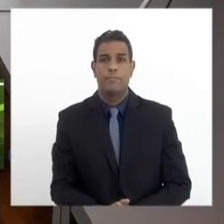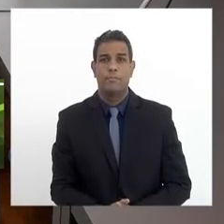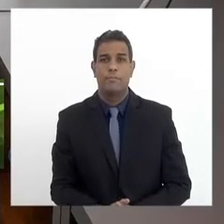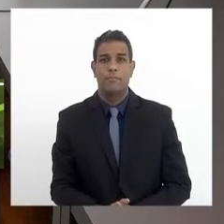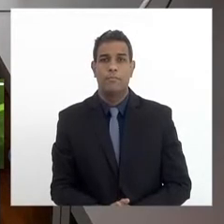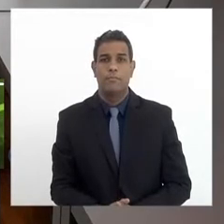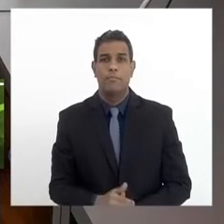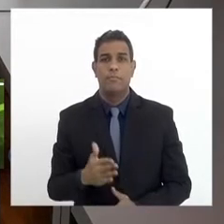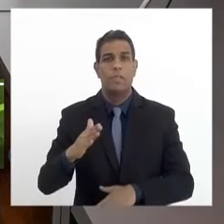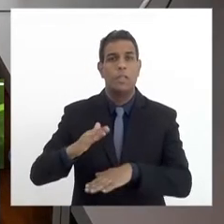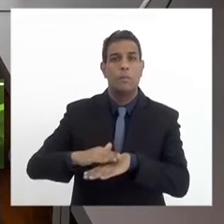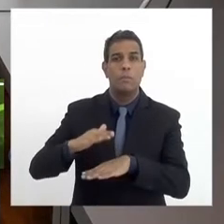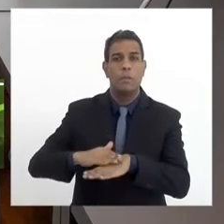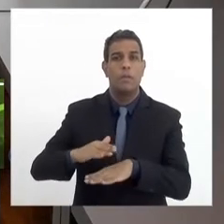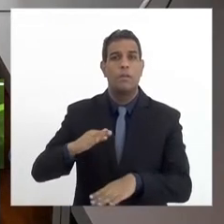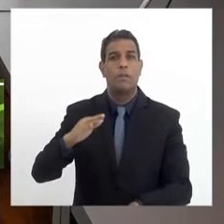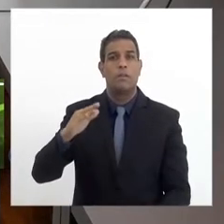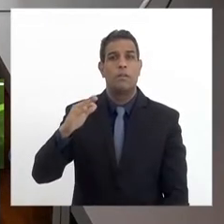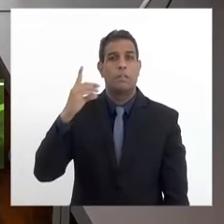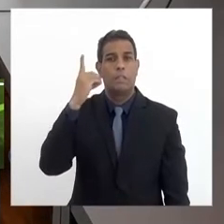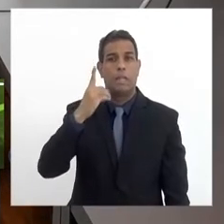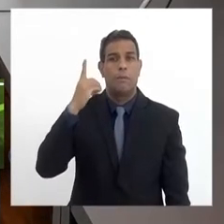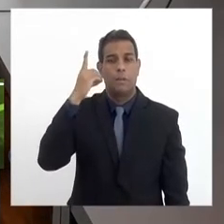Do deputado Flávio Serafini.